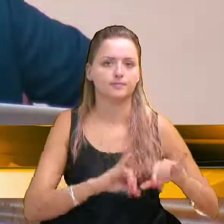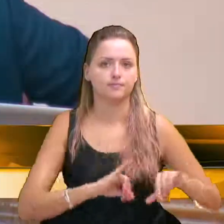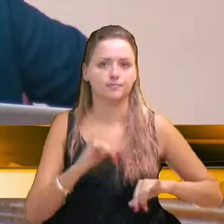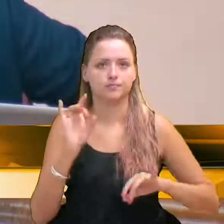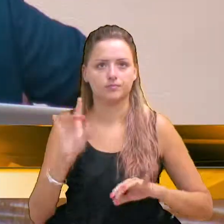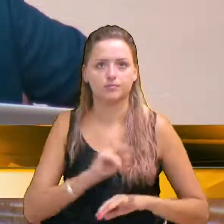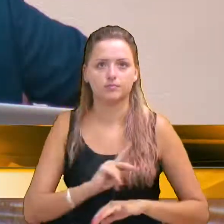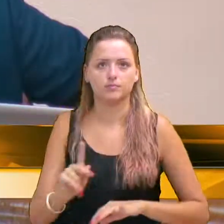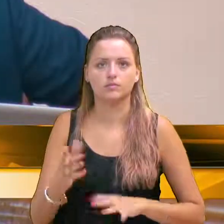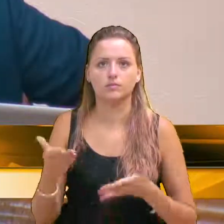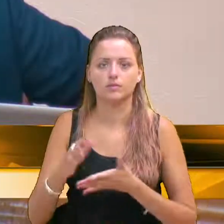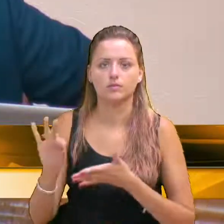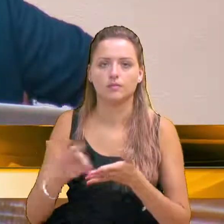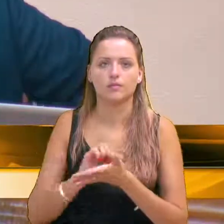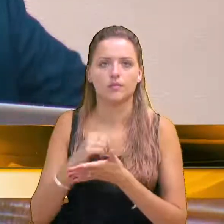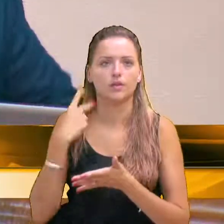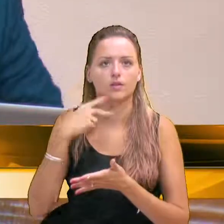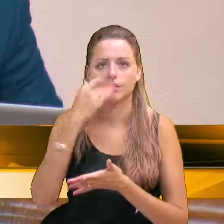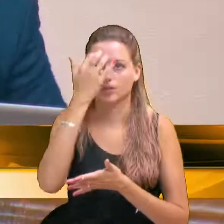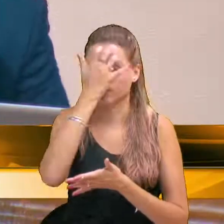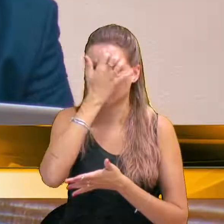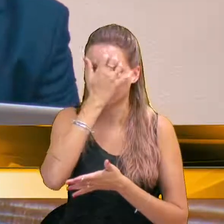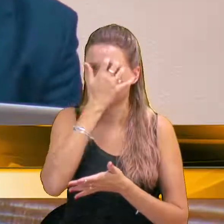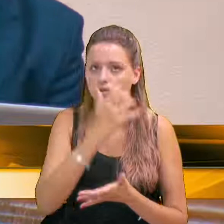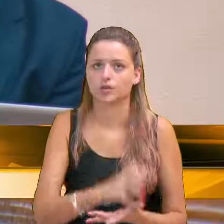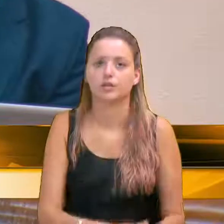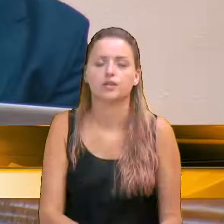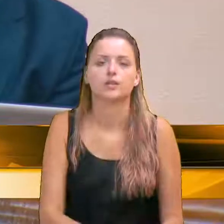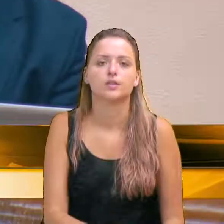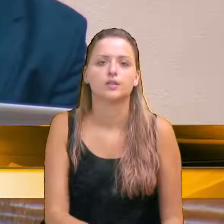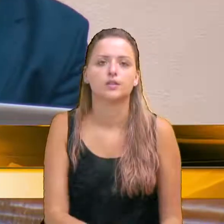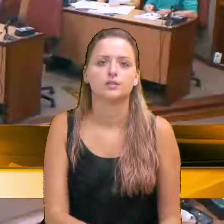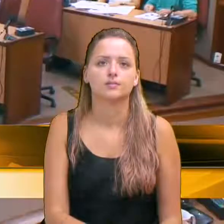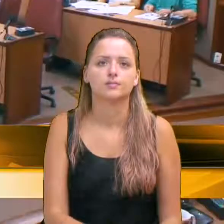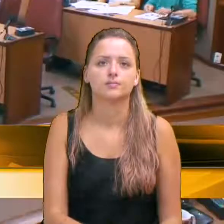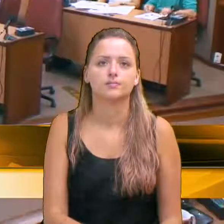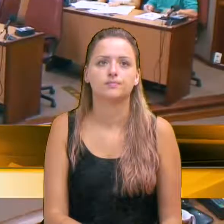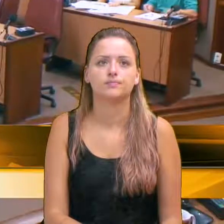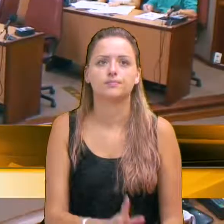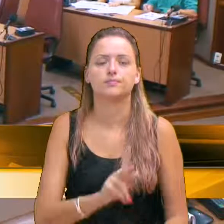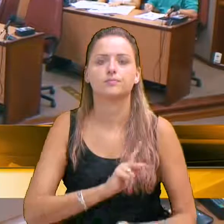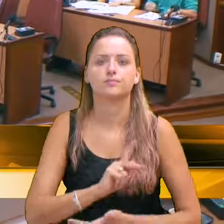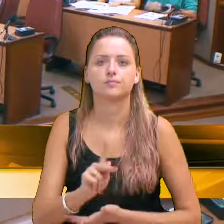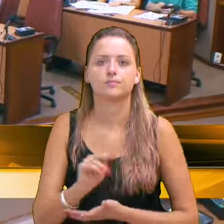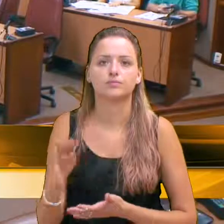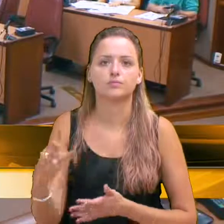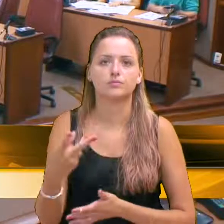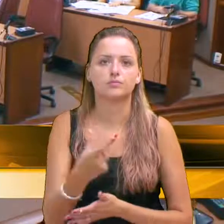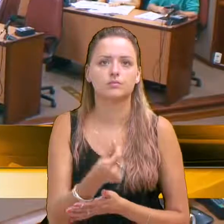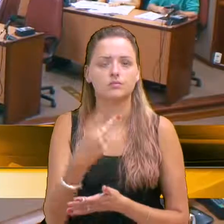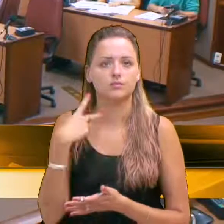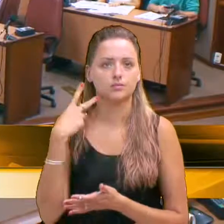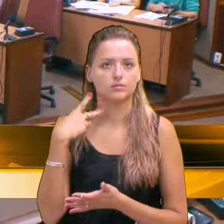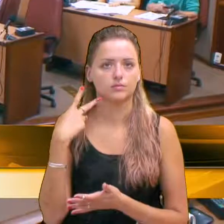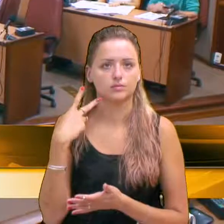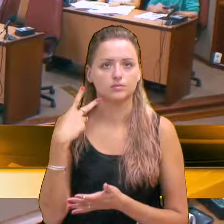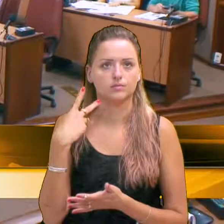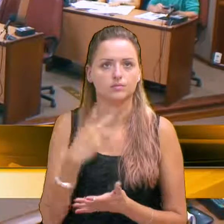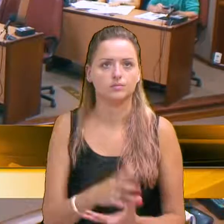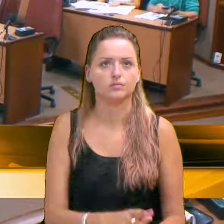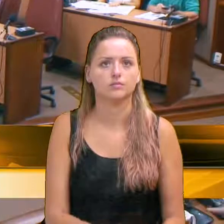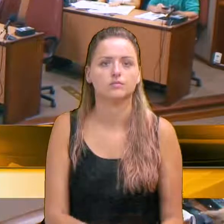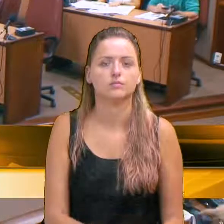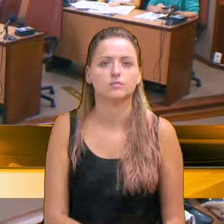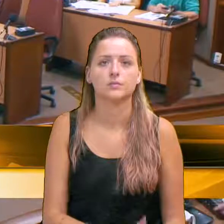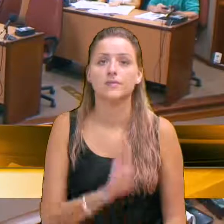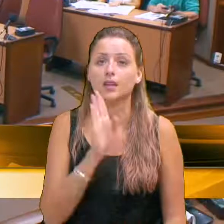presidente. Próximo vereador inscrito, vereadora Adilode Domênico. Senhor presidente, senhoras e senhores vereadores,